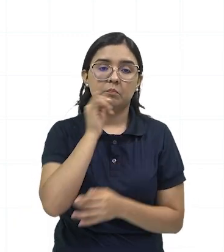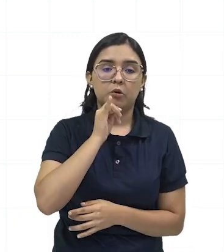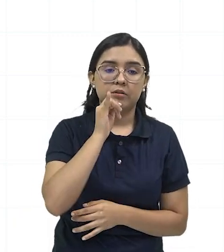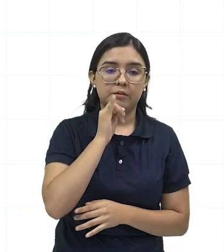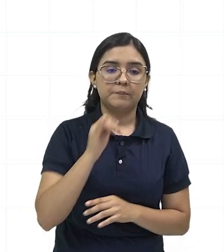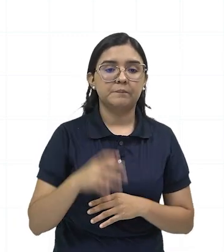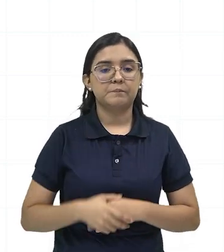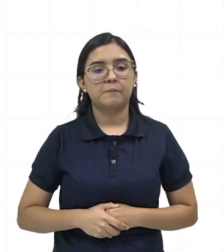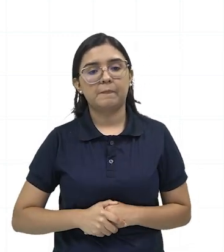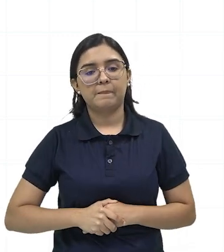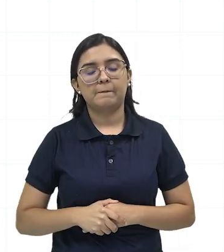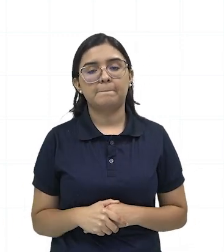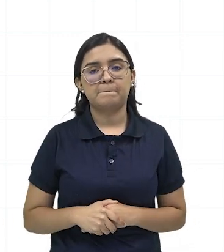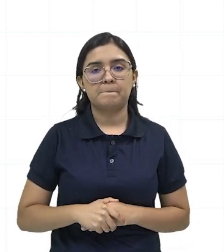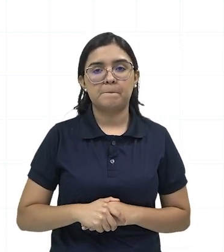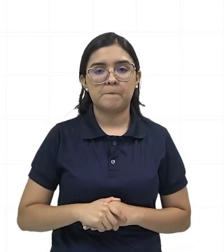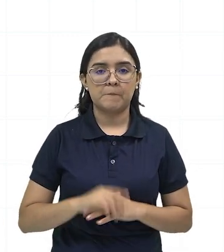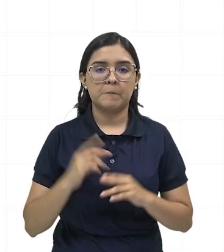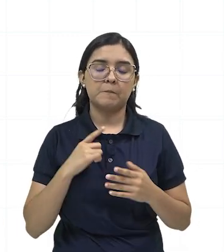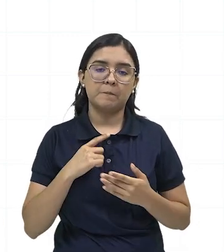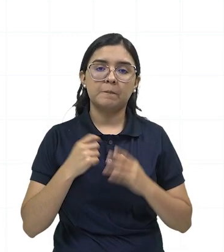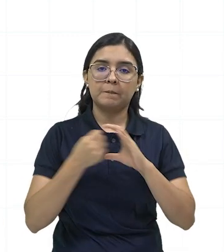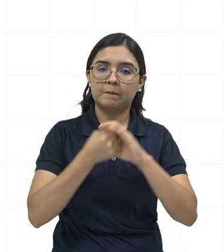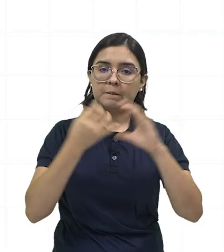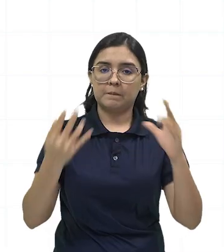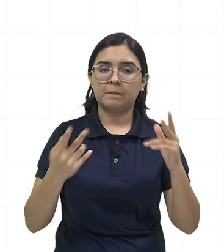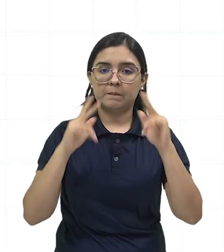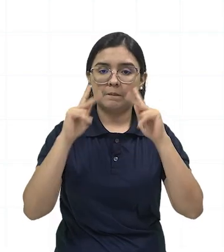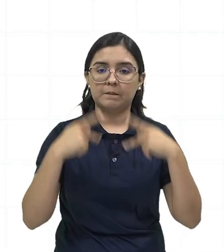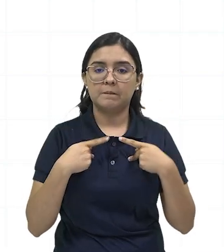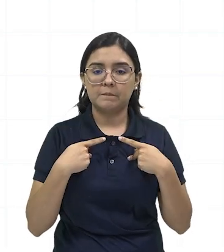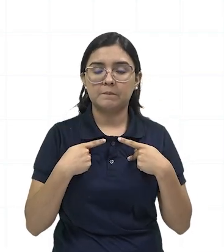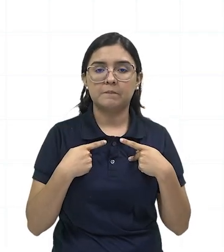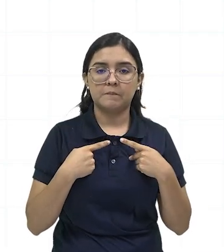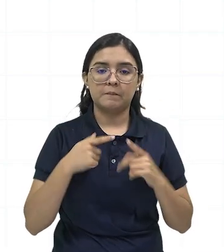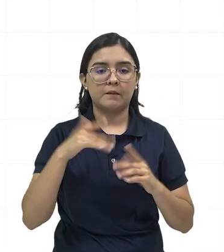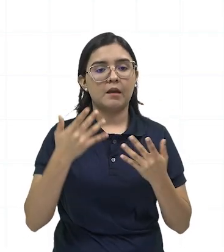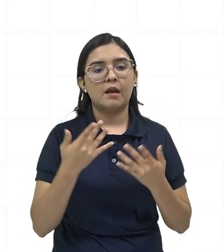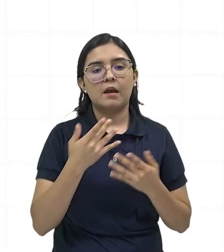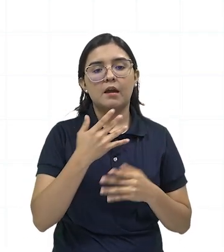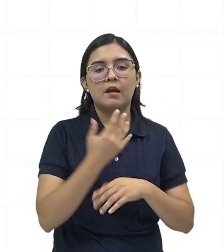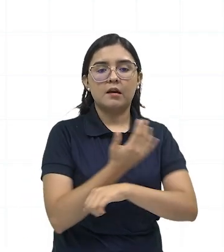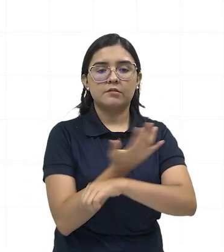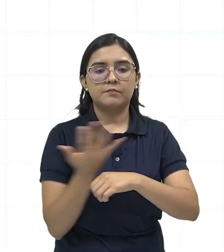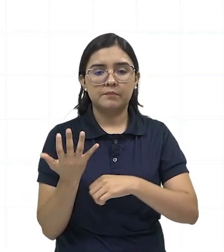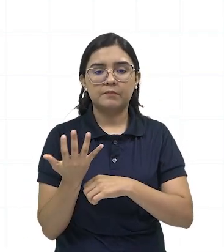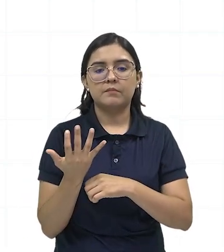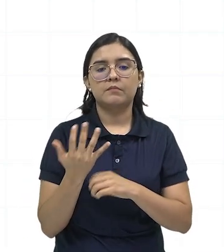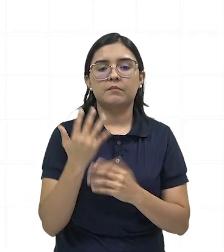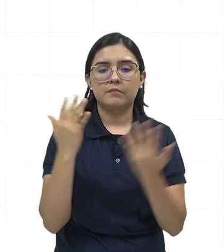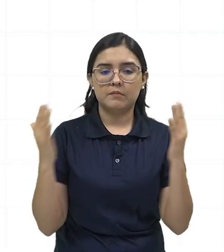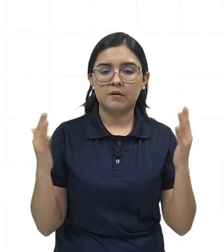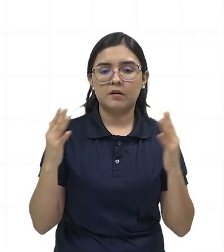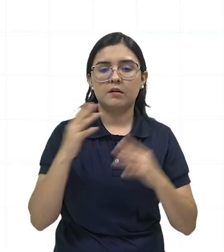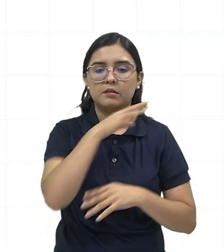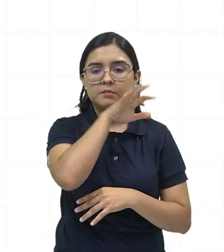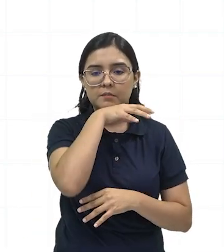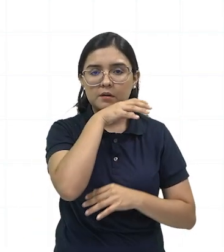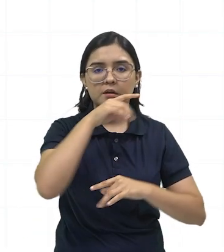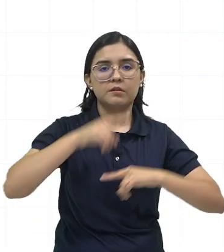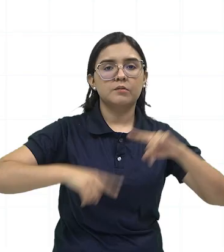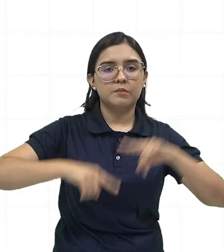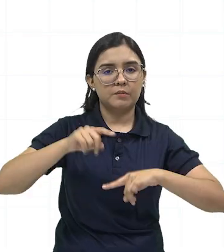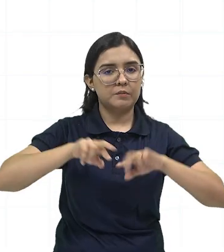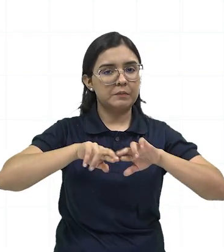ter atribuições humanas a seres não humanos, que são os vegetais, os animais, os